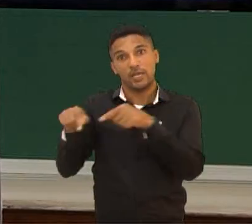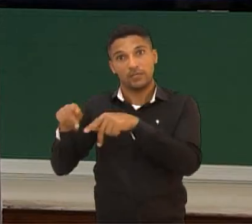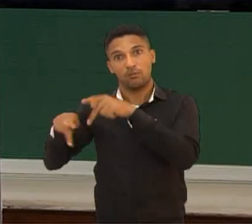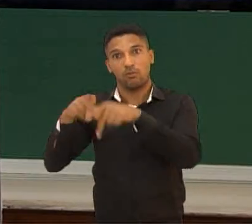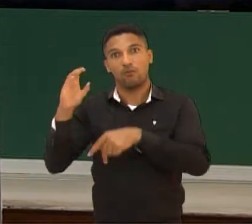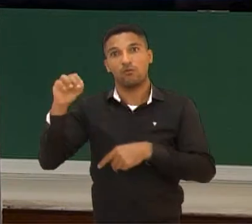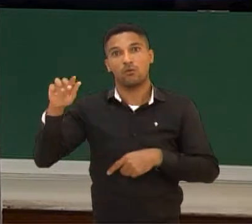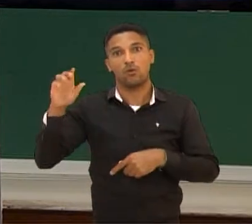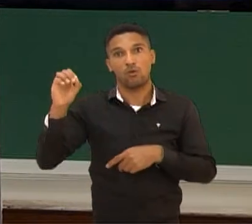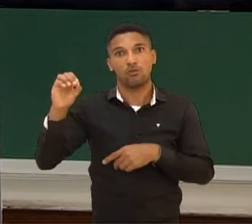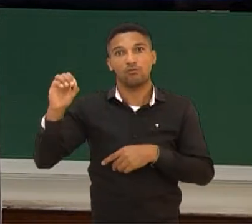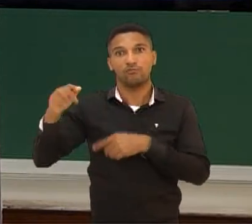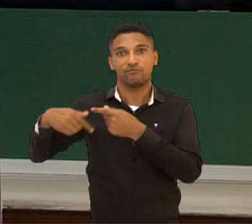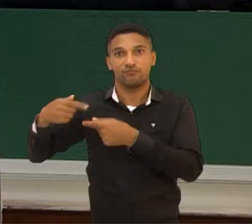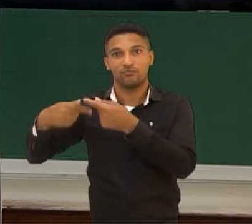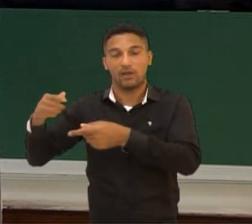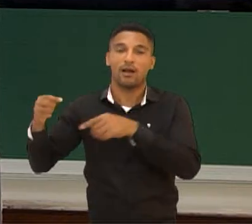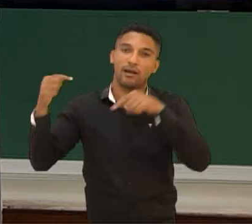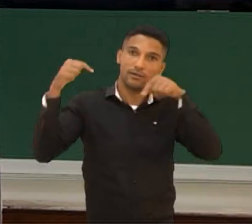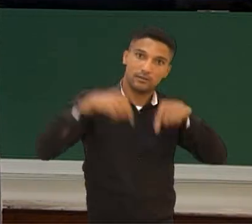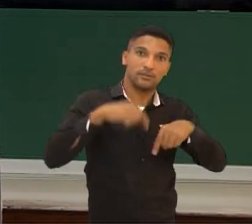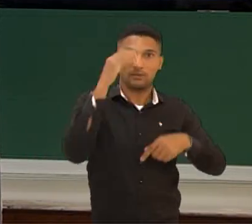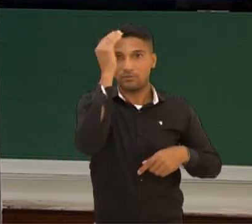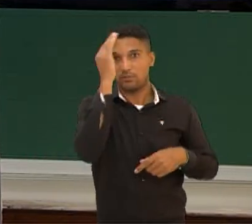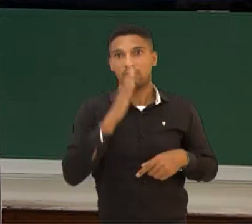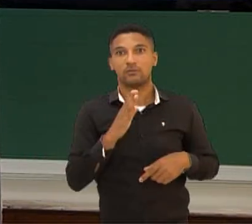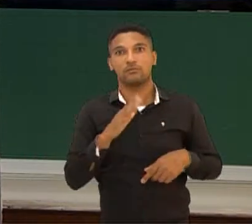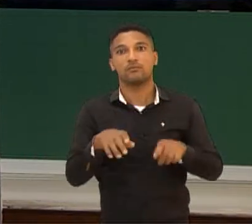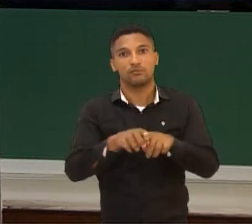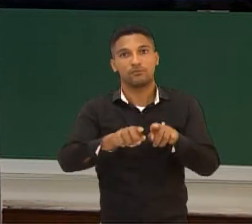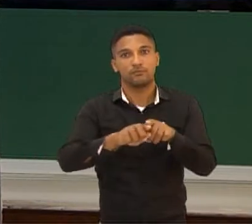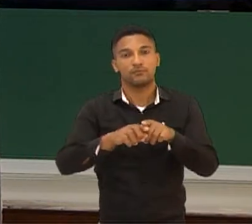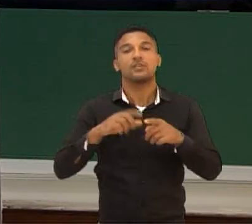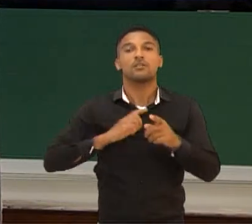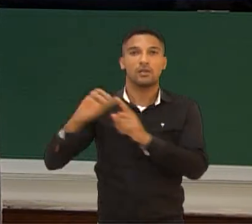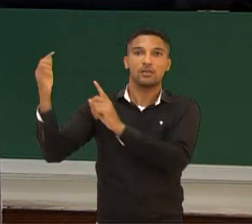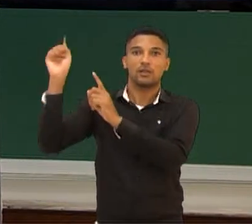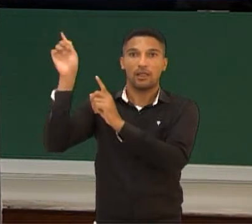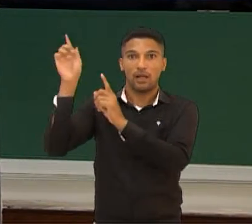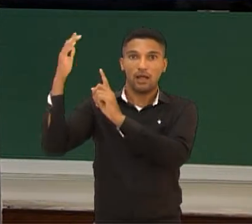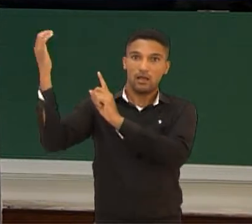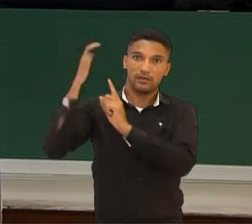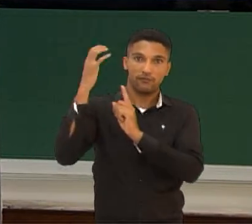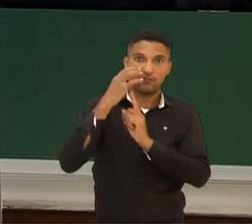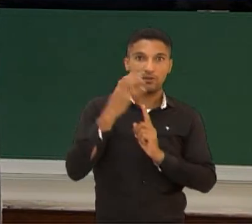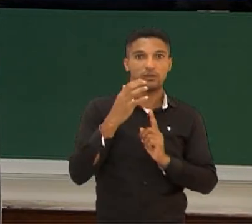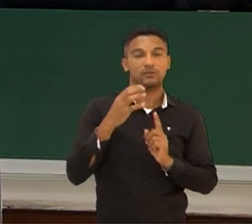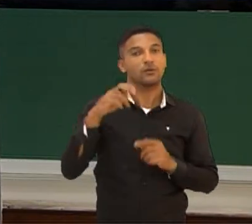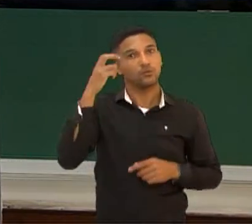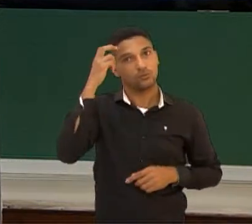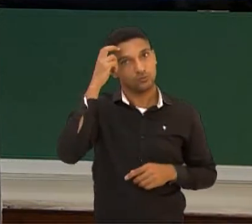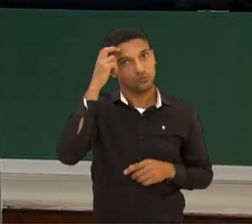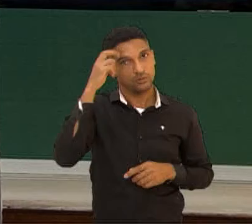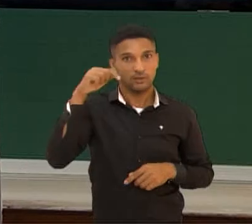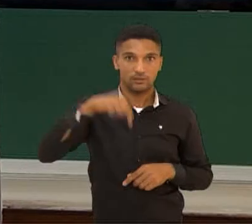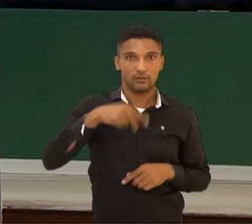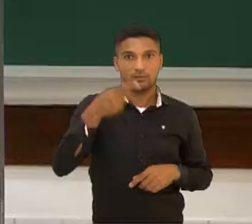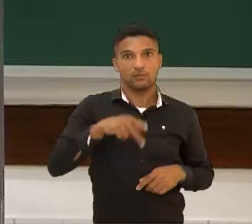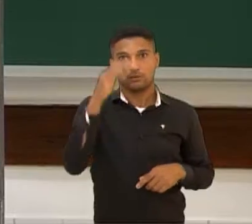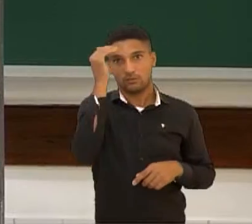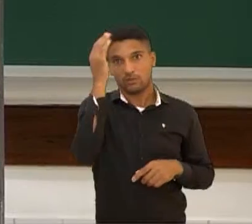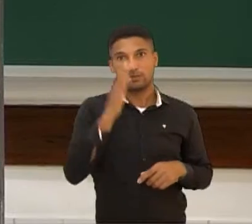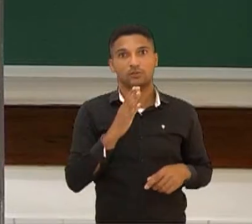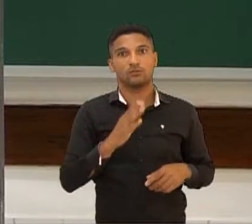de origem do Reino do Congo. Nós vamos ter muita influência na nossa cultura, tanto por